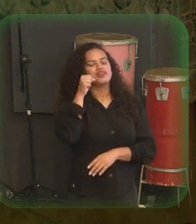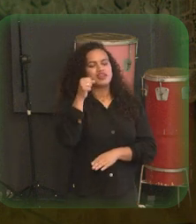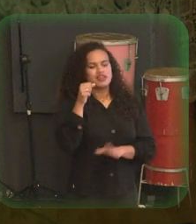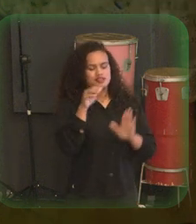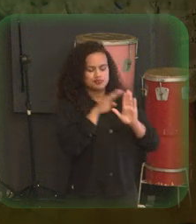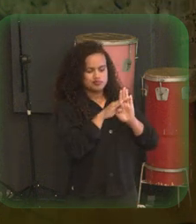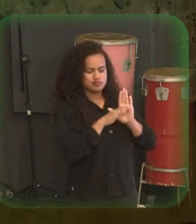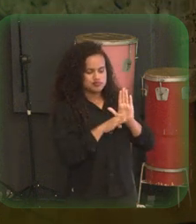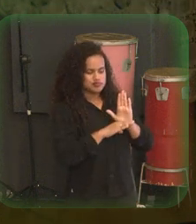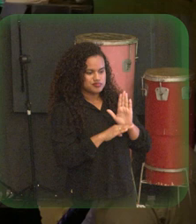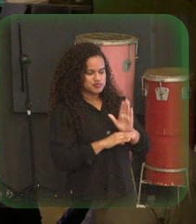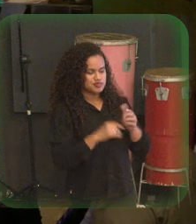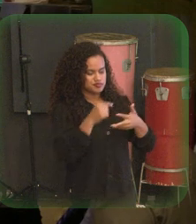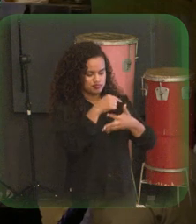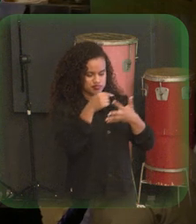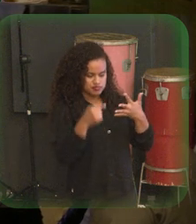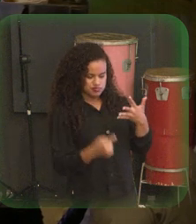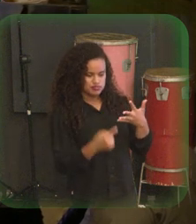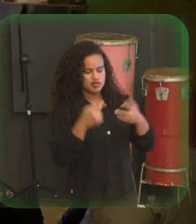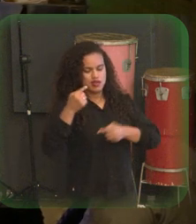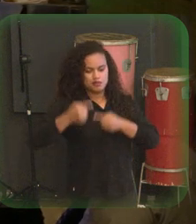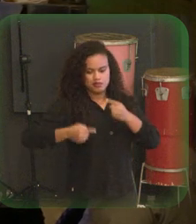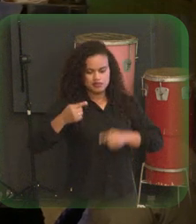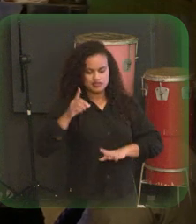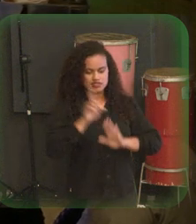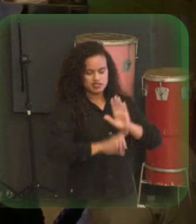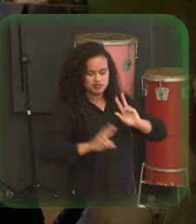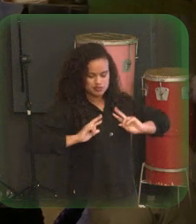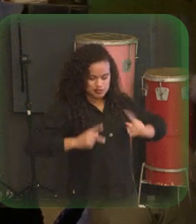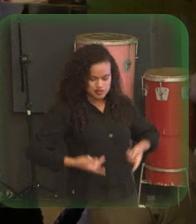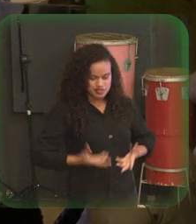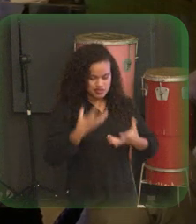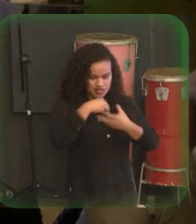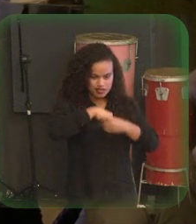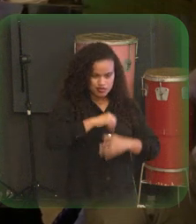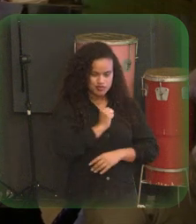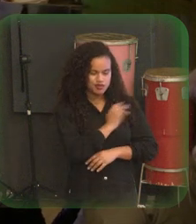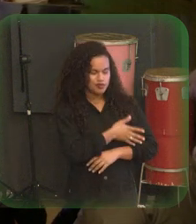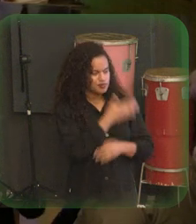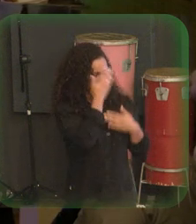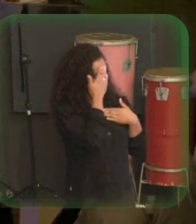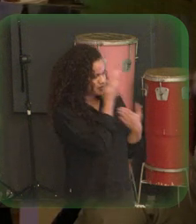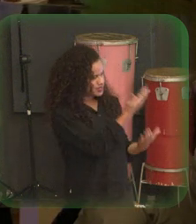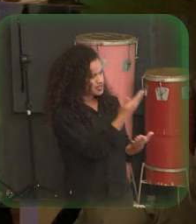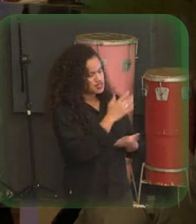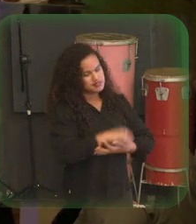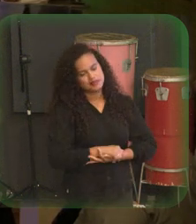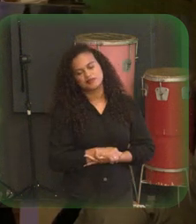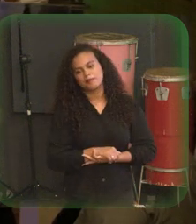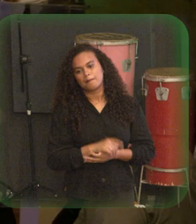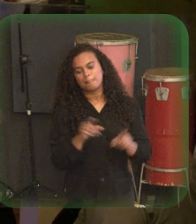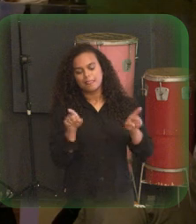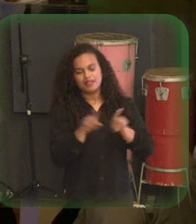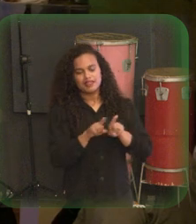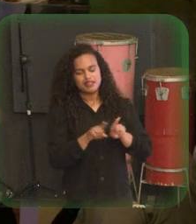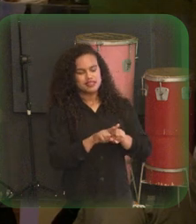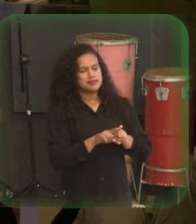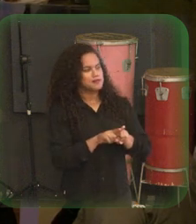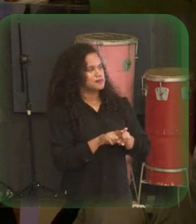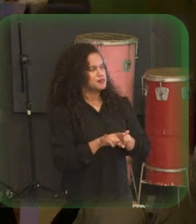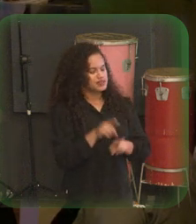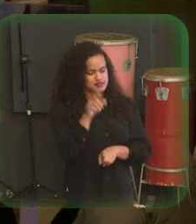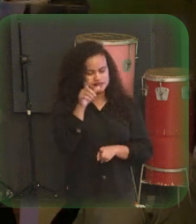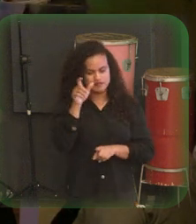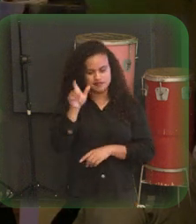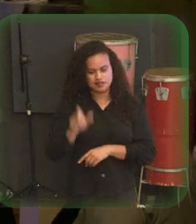princípios norteadores da política de direitos humanos do Instituto. Então, muito obrigado, meu caro. E na figura do nosso